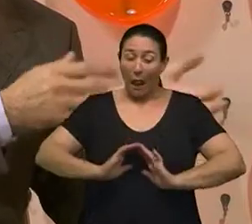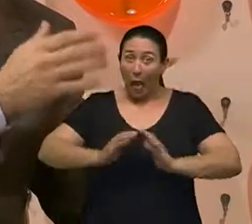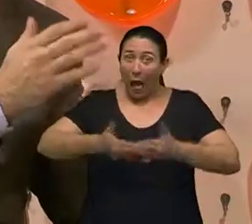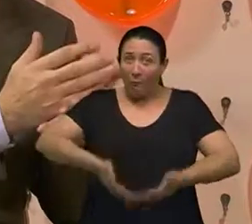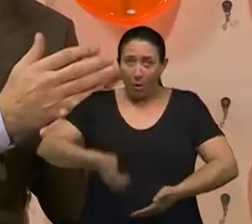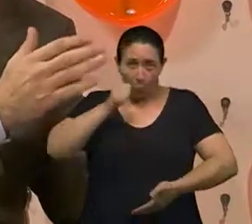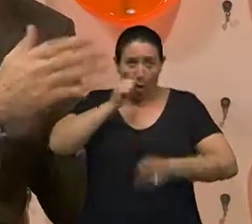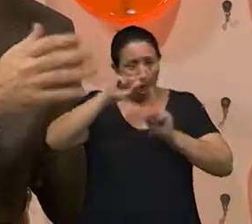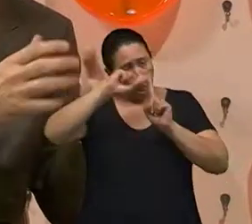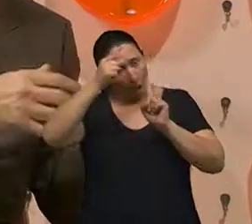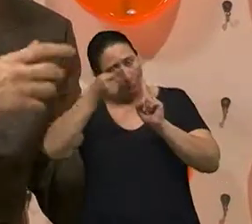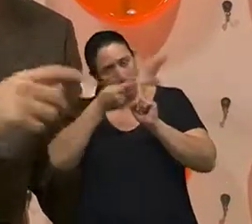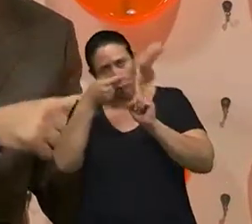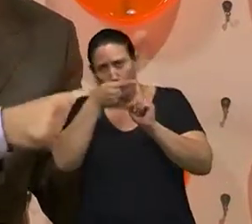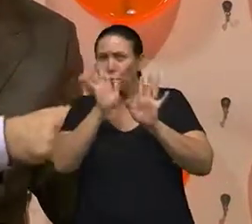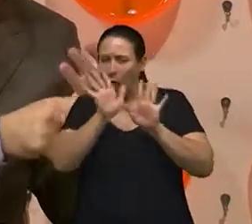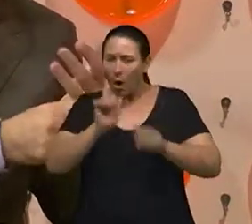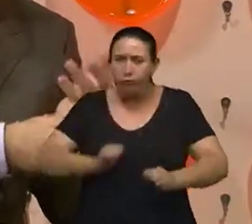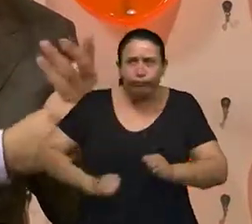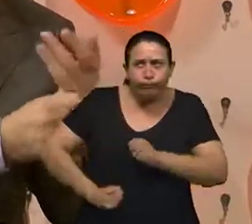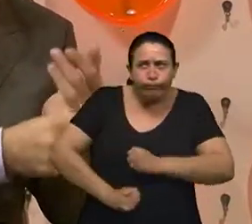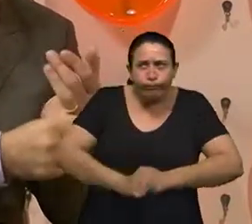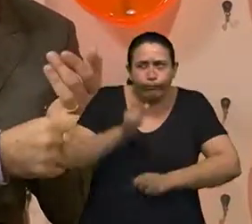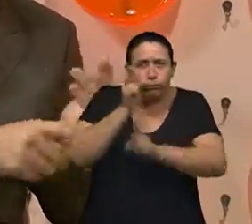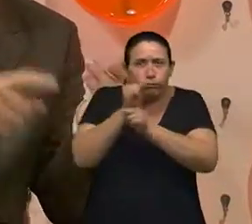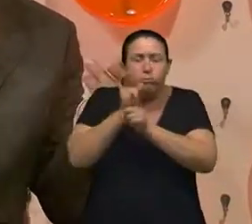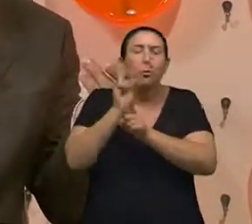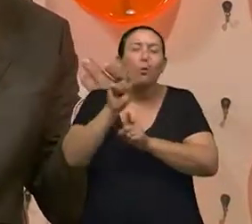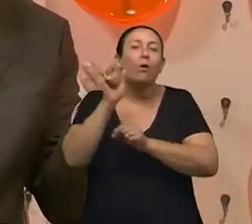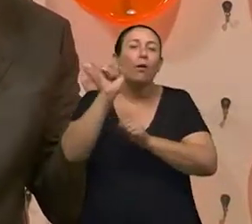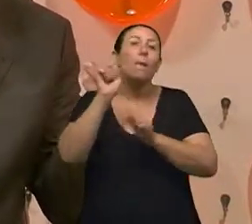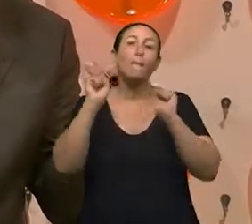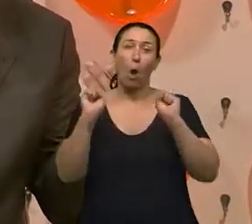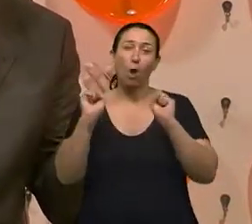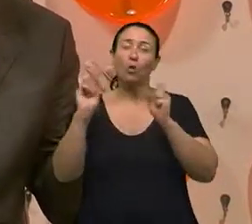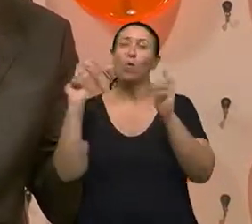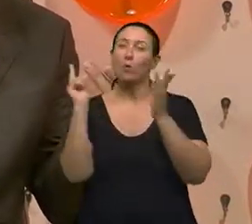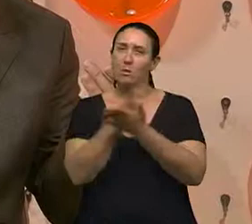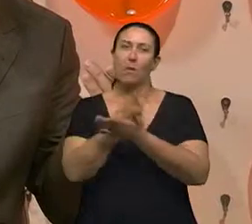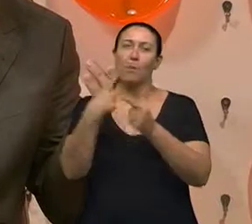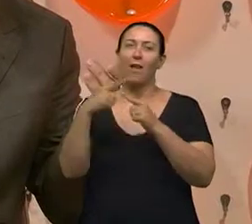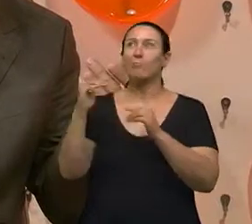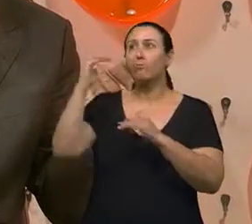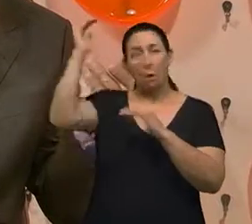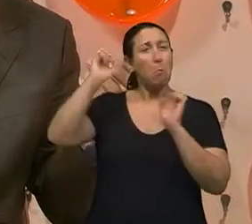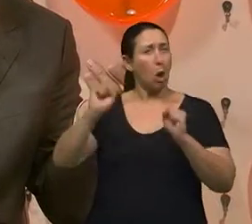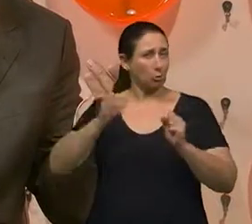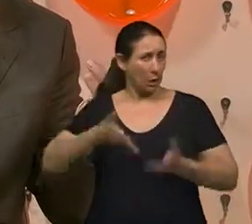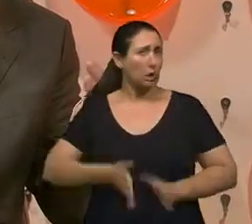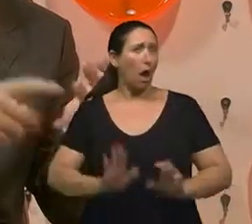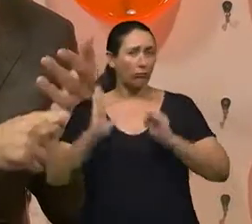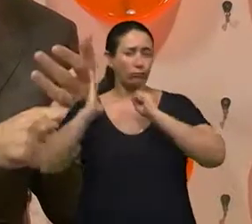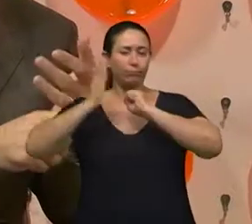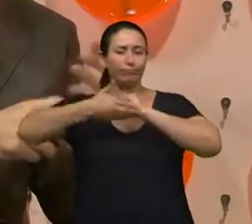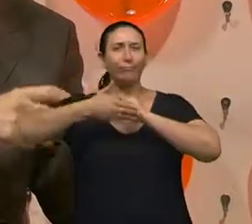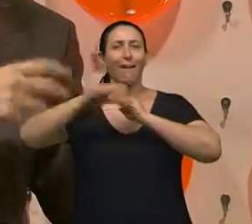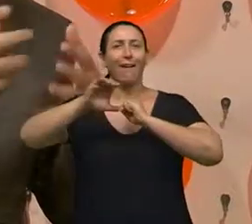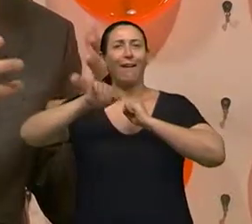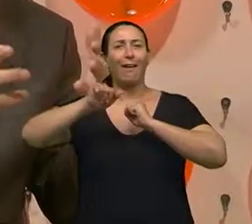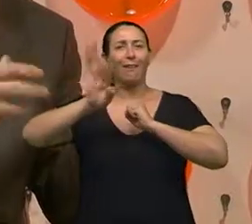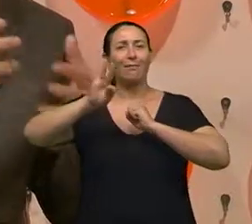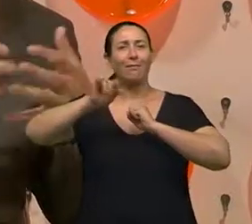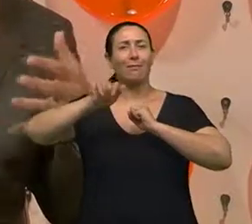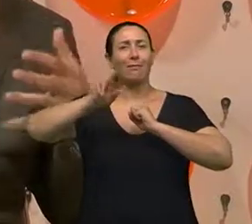mães, para evitar que eles tenham alguma alteração tipo catarata congênita, que não é só na idade adulta, na idade com o passar dos anos, para